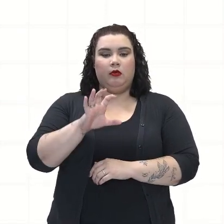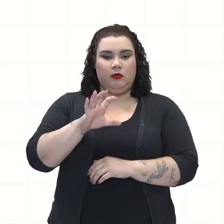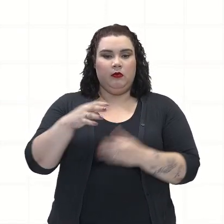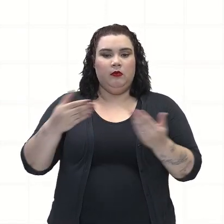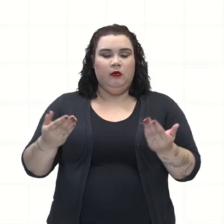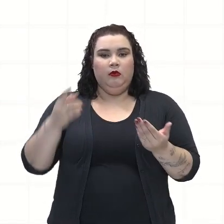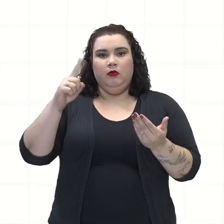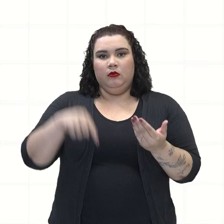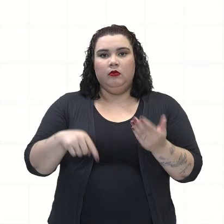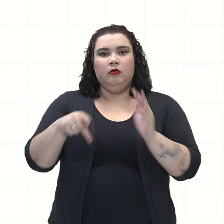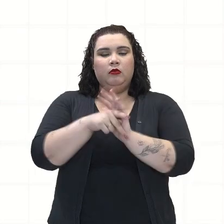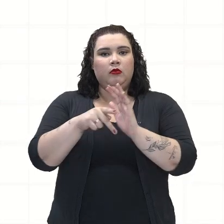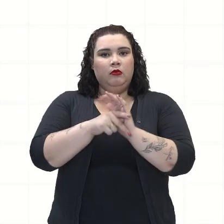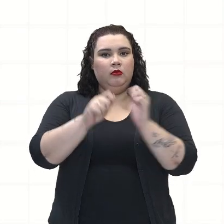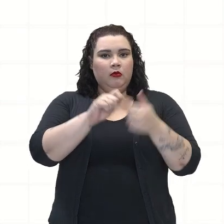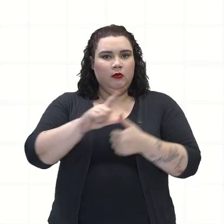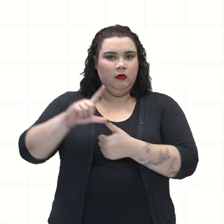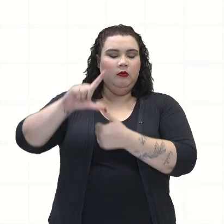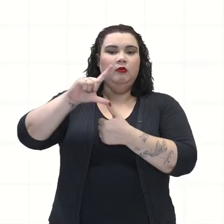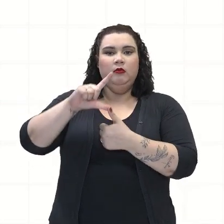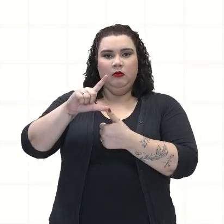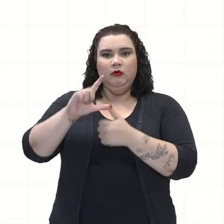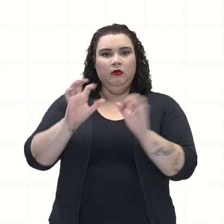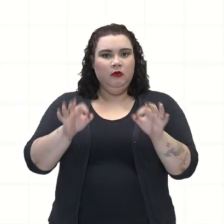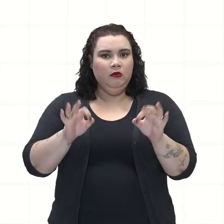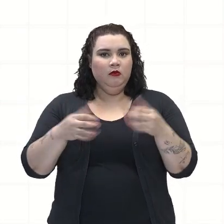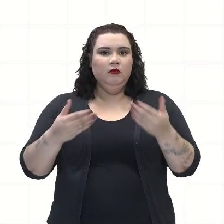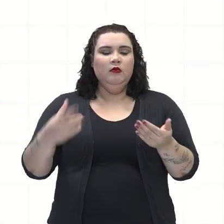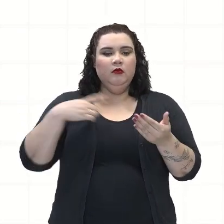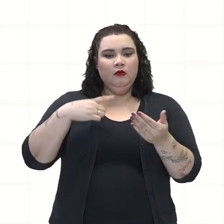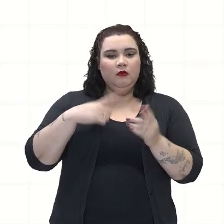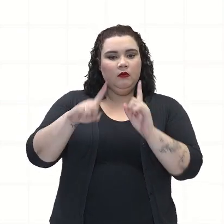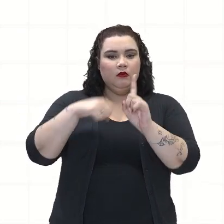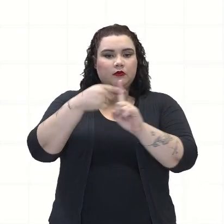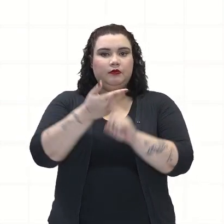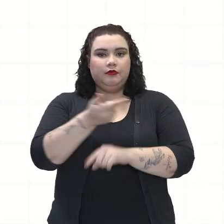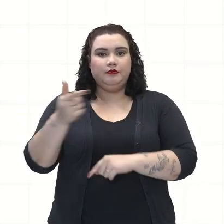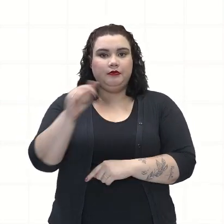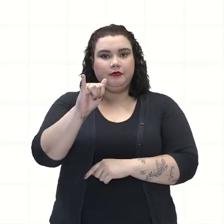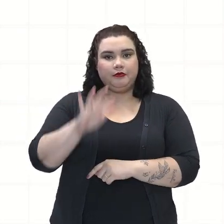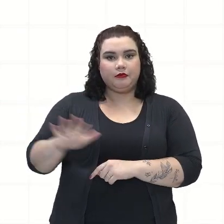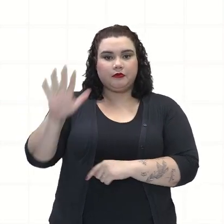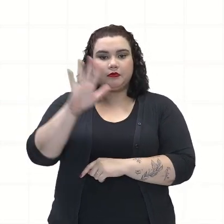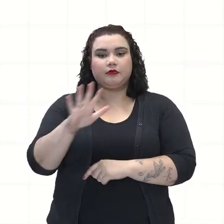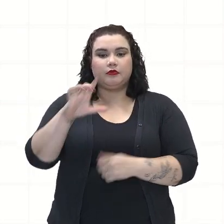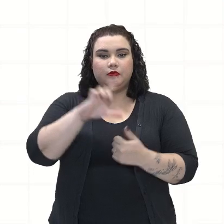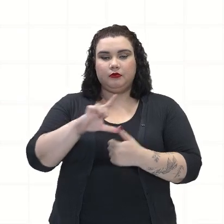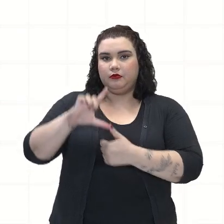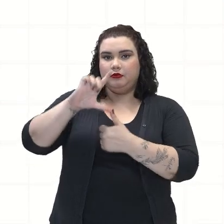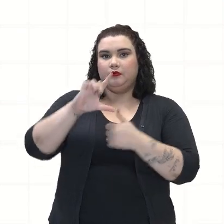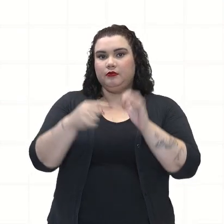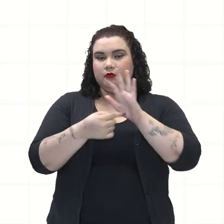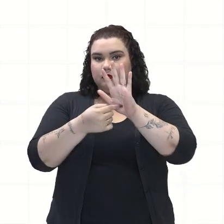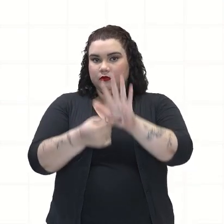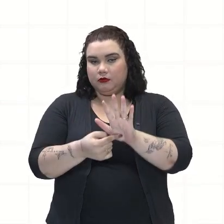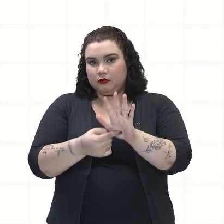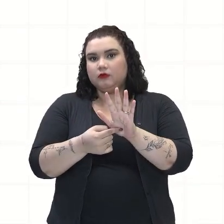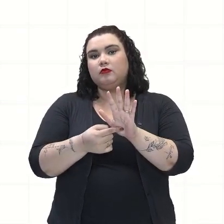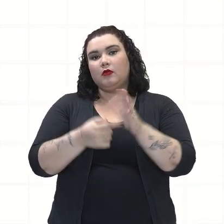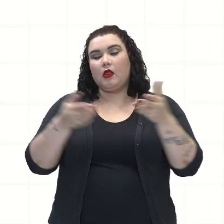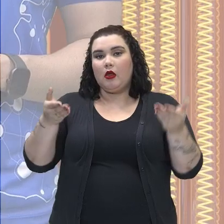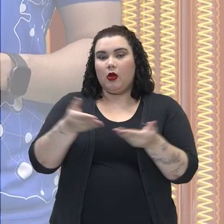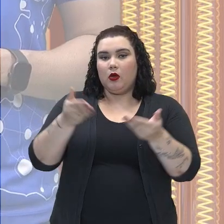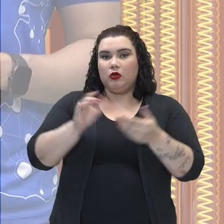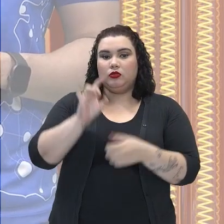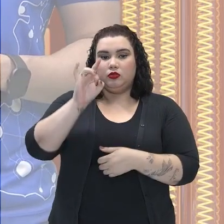como América Latina. E não satisfeito, eu tenho mais uma imagem aqui da América Latina para mostrar para vocês, agora só